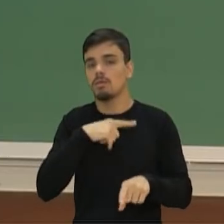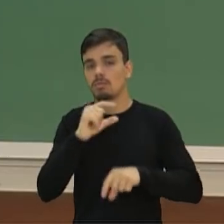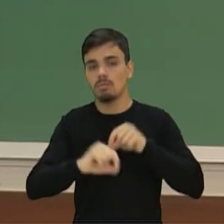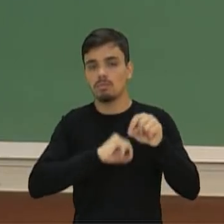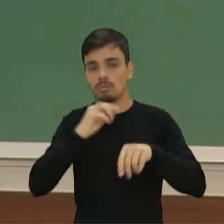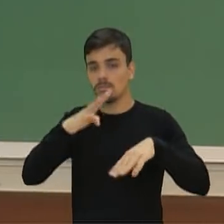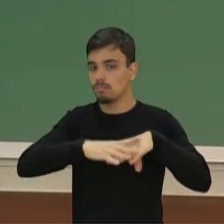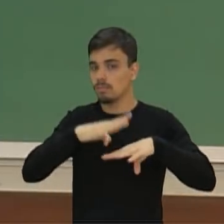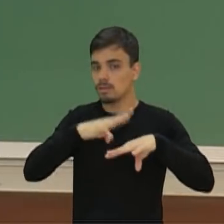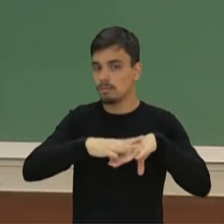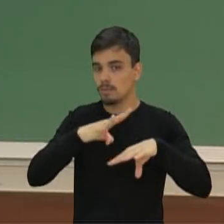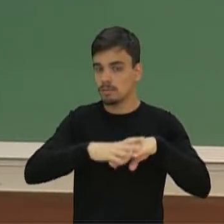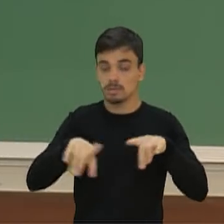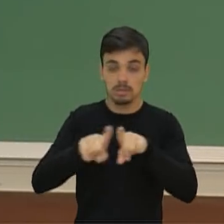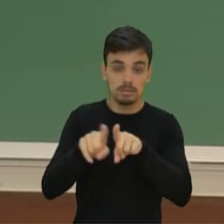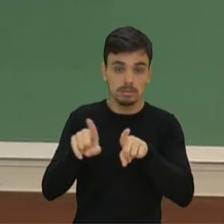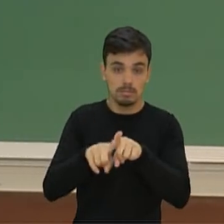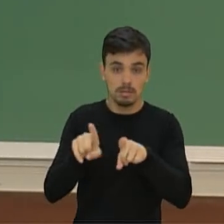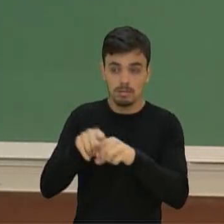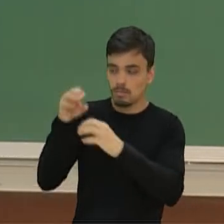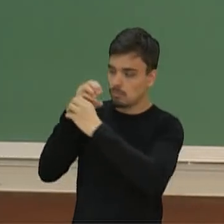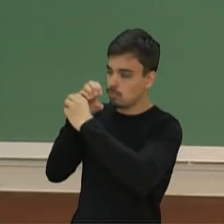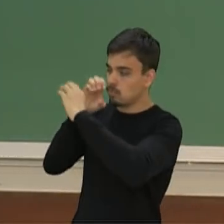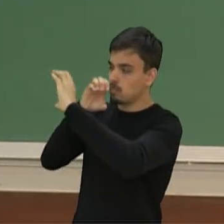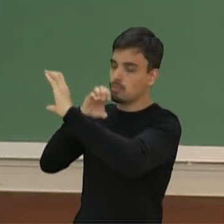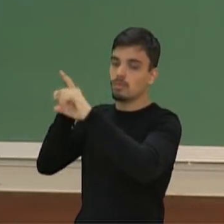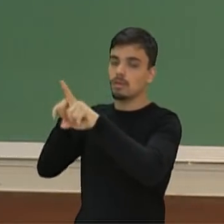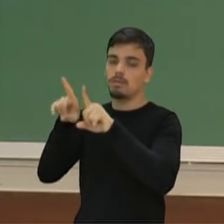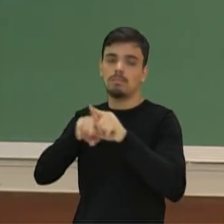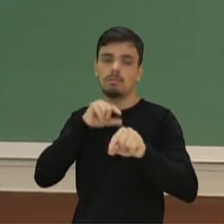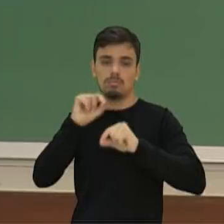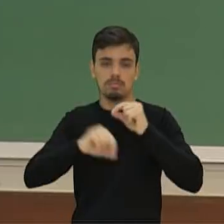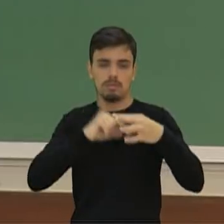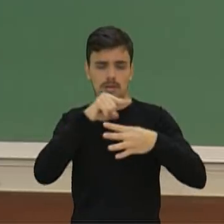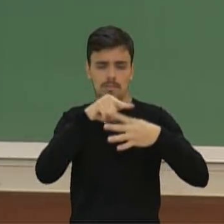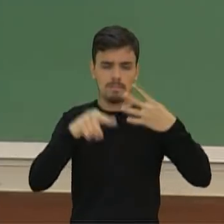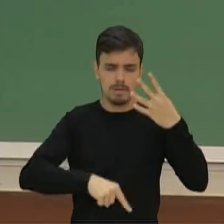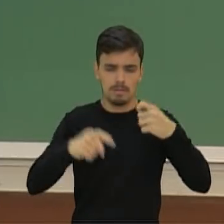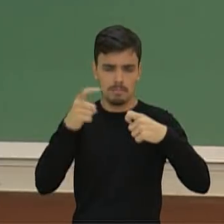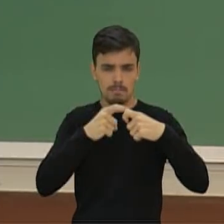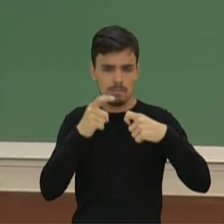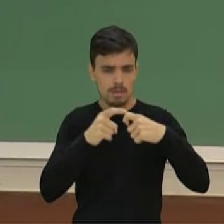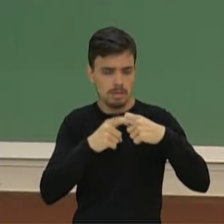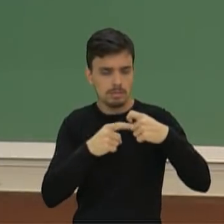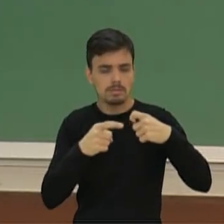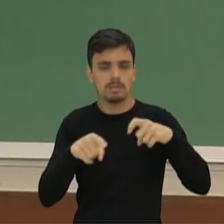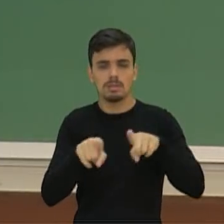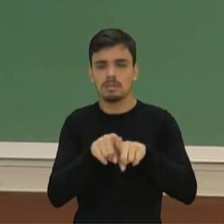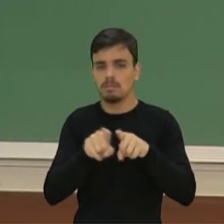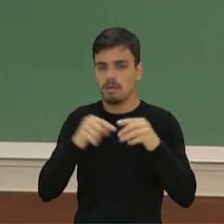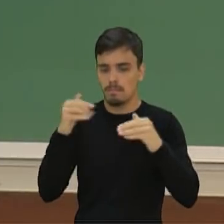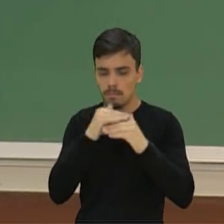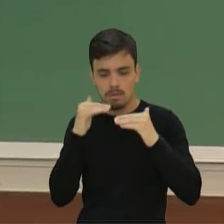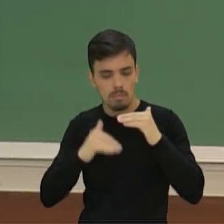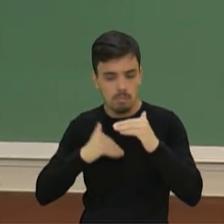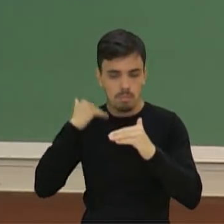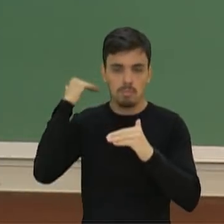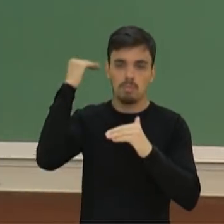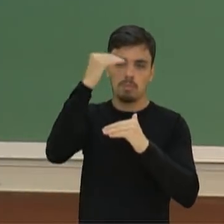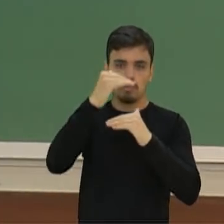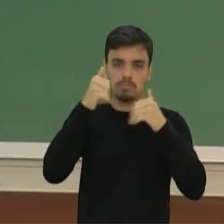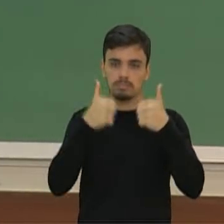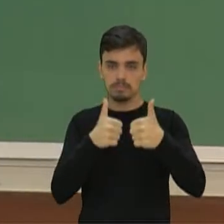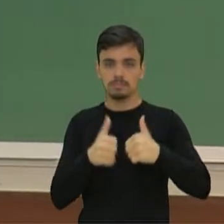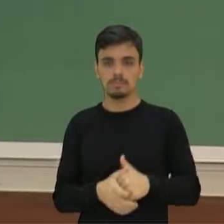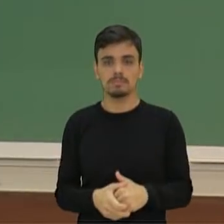da matemática, também da astronomia e, dentre eles, a medicina teve um grande avanço, certo?